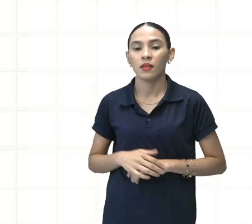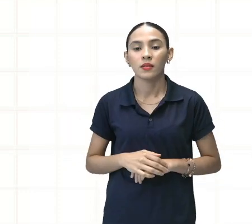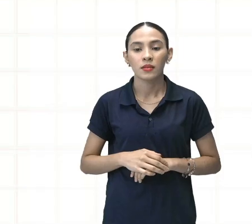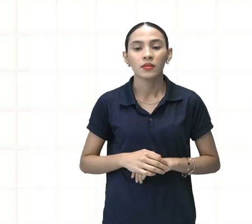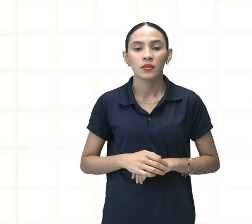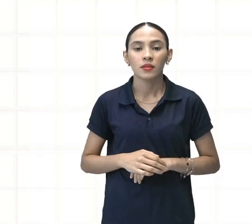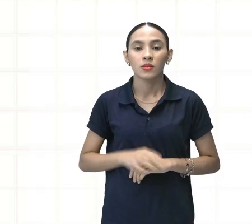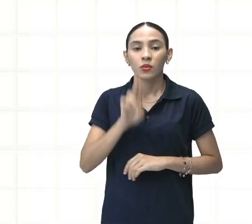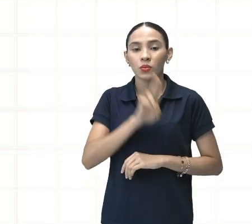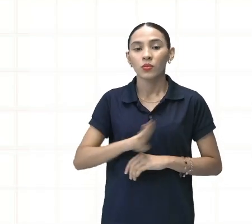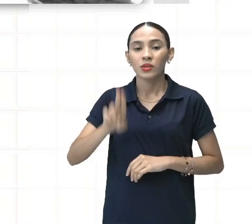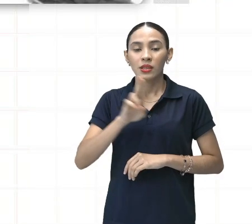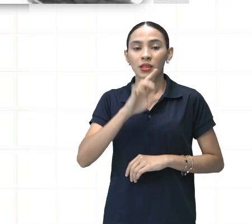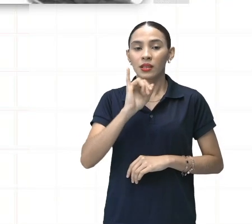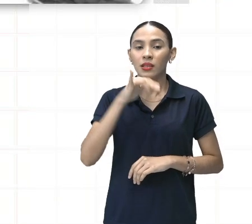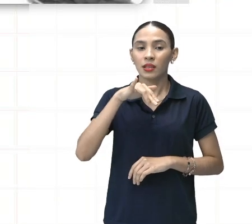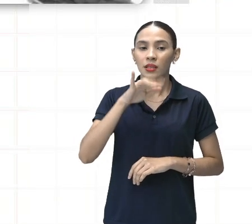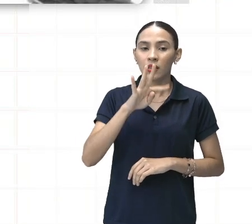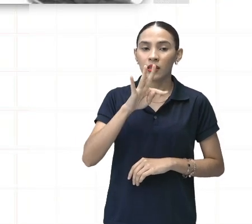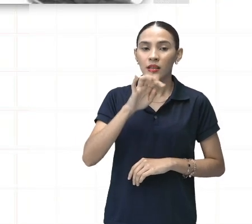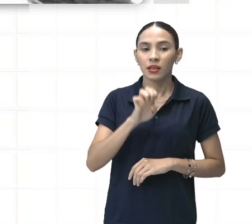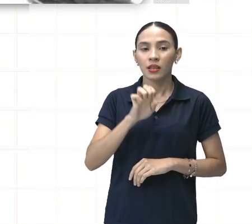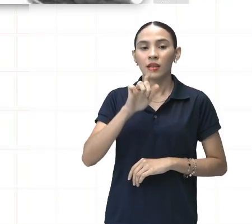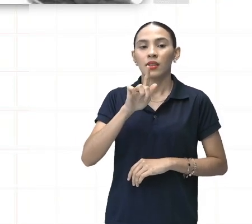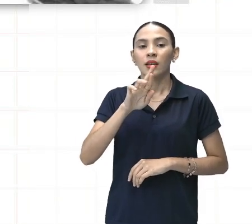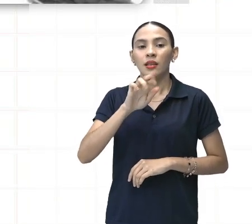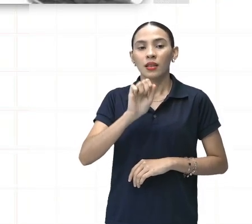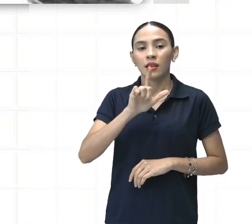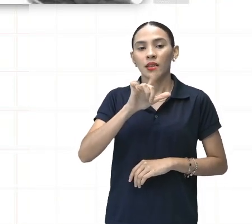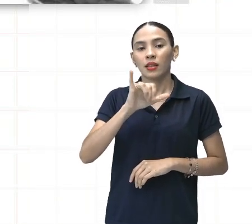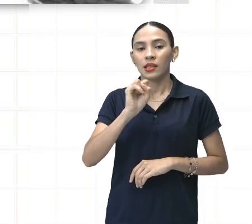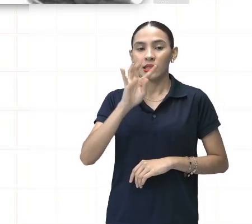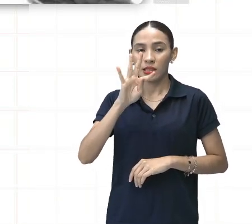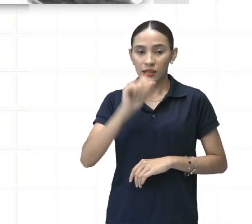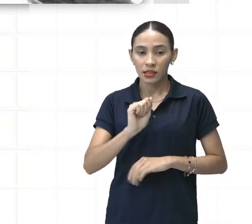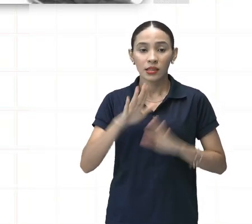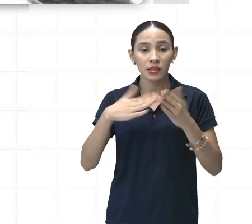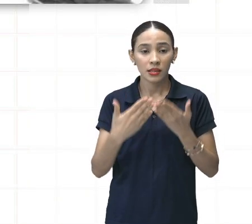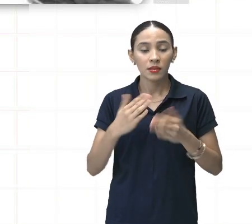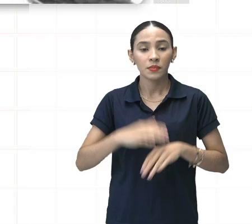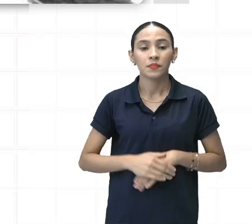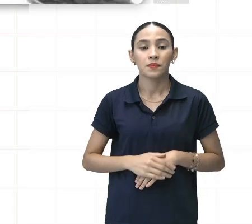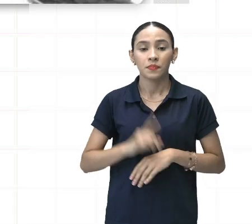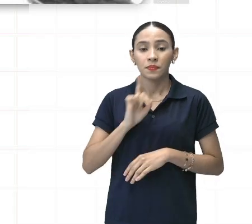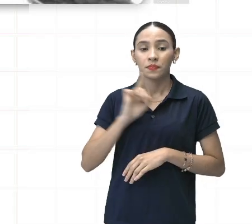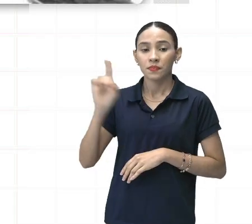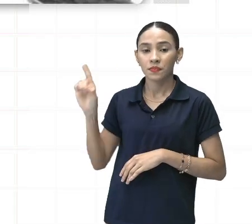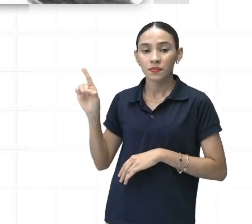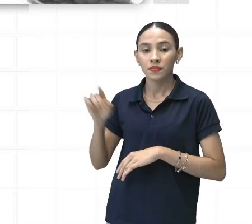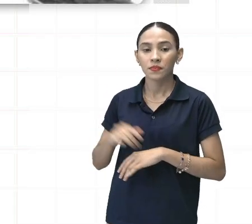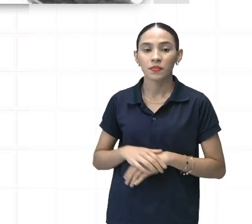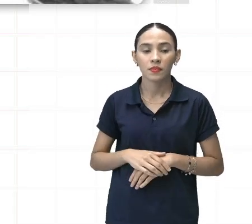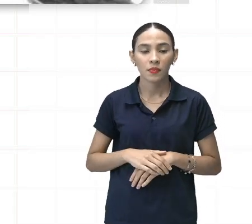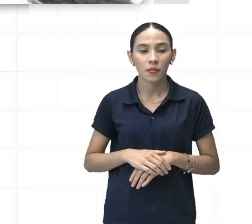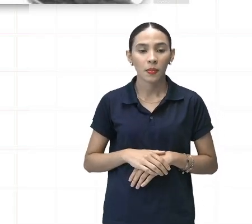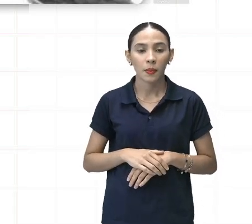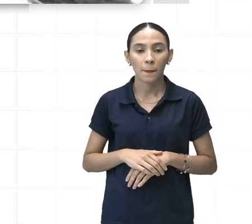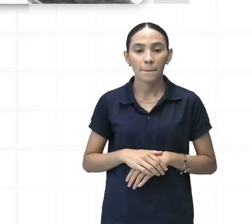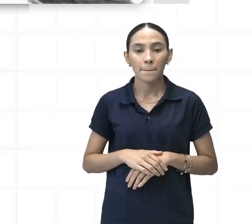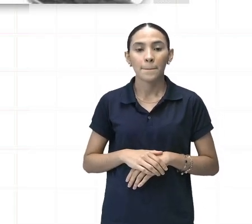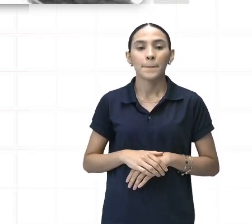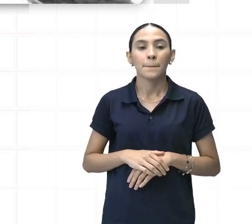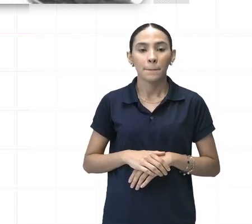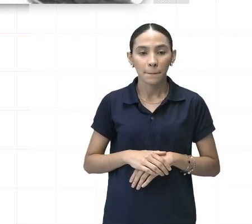sobre os integralistas. Vamos lá, galera. E o texto nos fala o seguinte: a